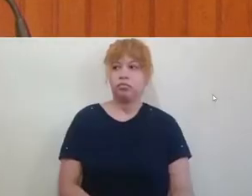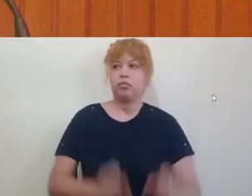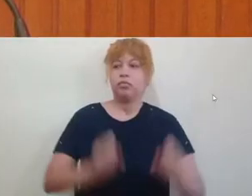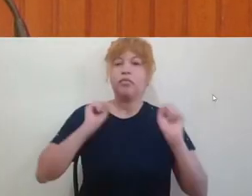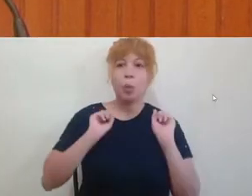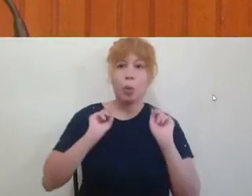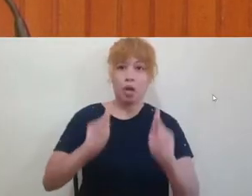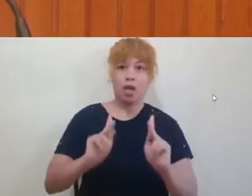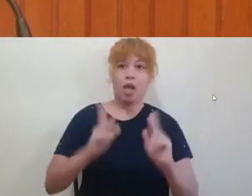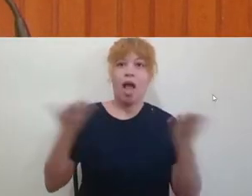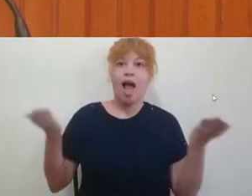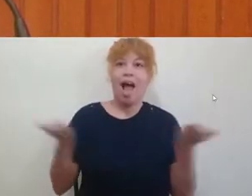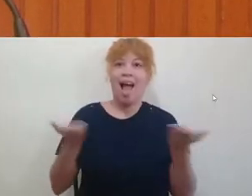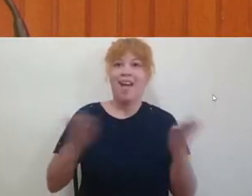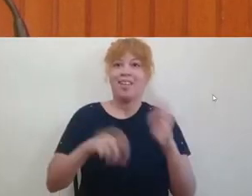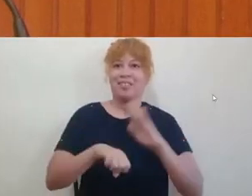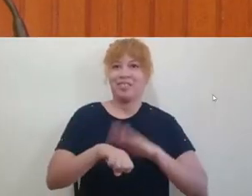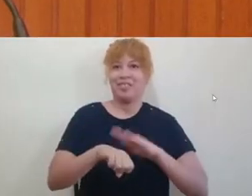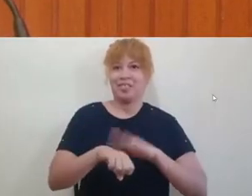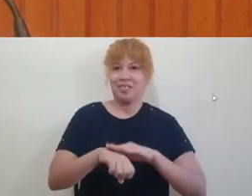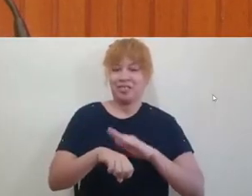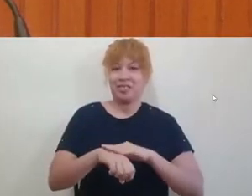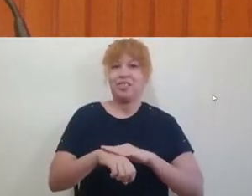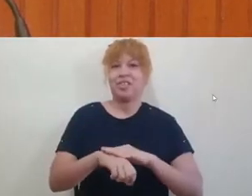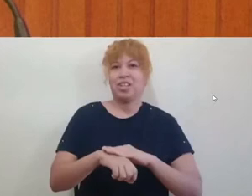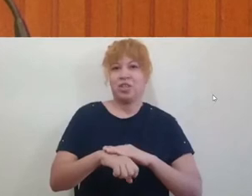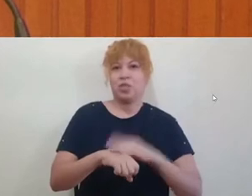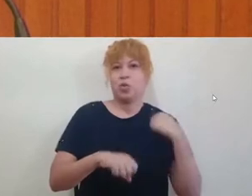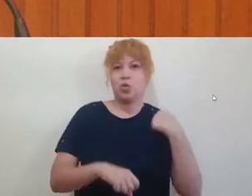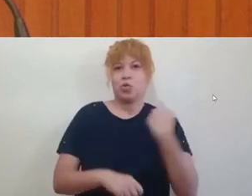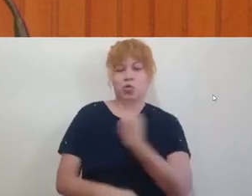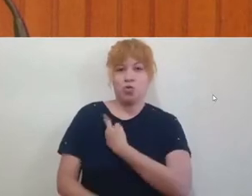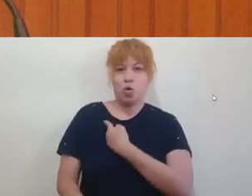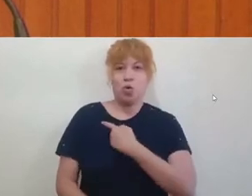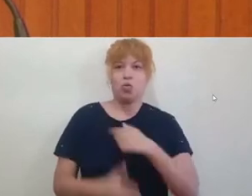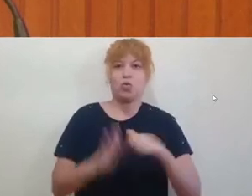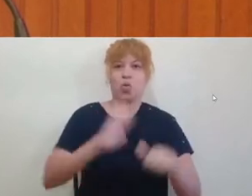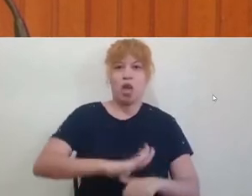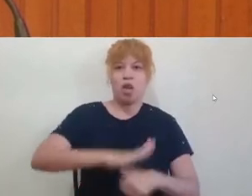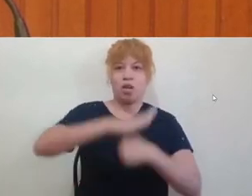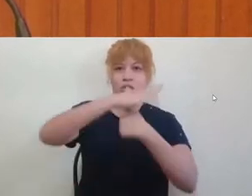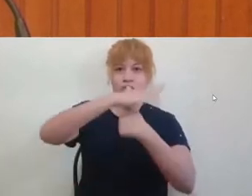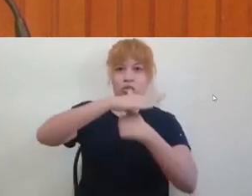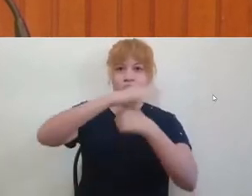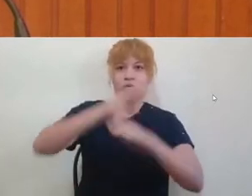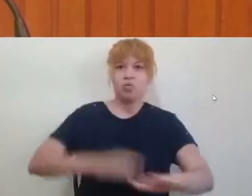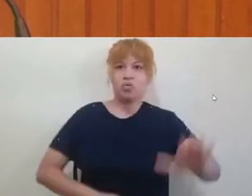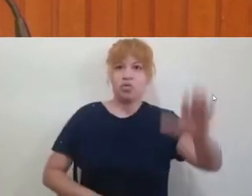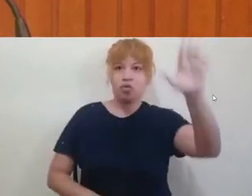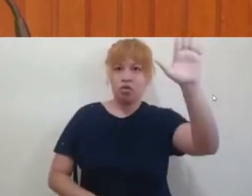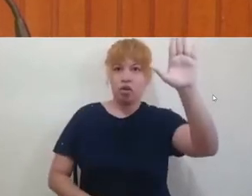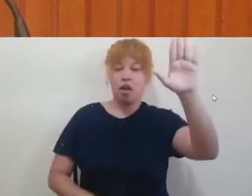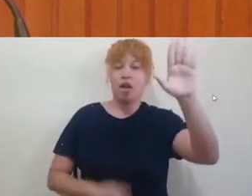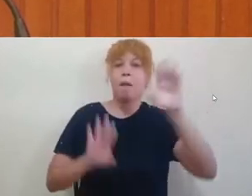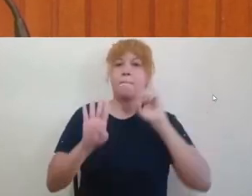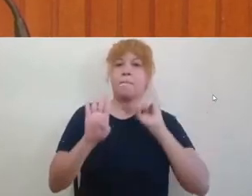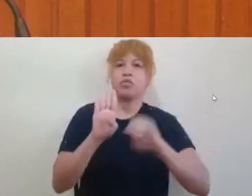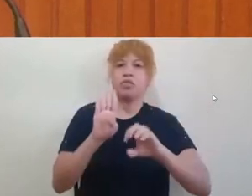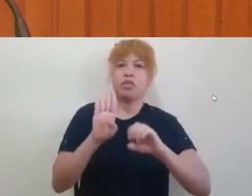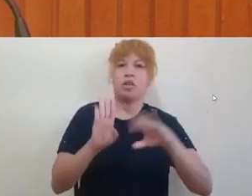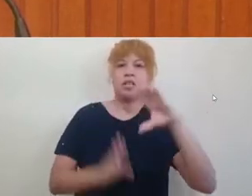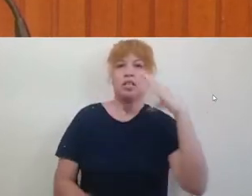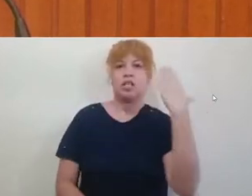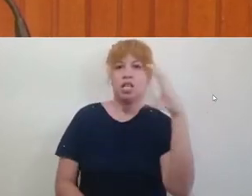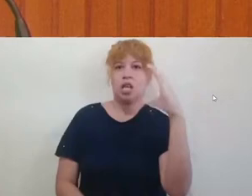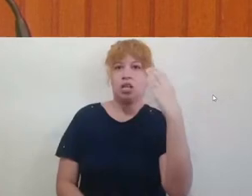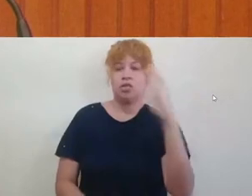Parabéns a todos os alunos, neste momento formados, bacharéis e licenciados pela Universidade